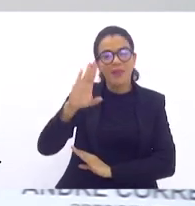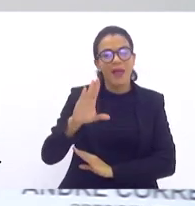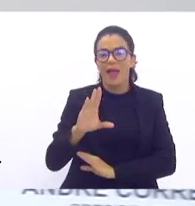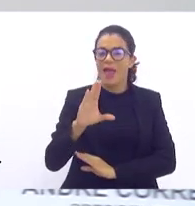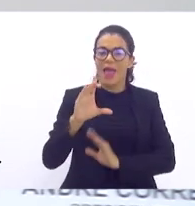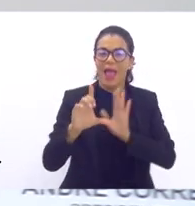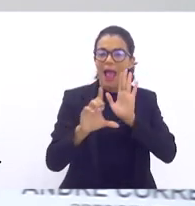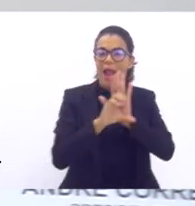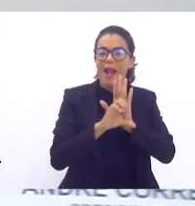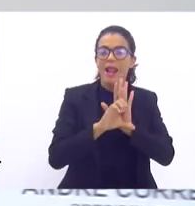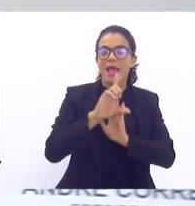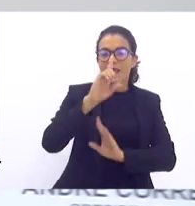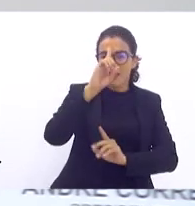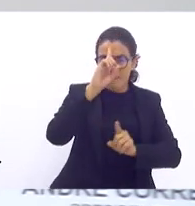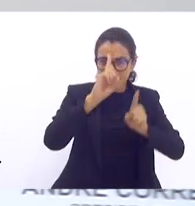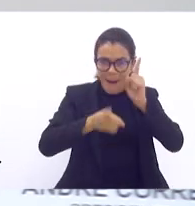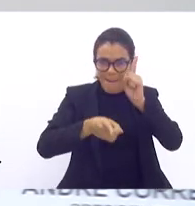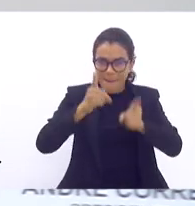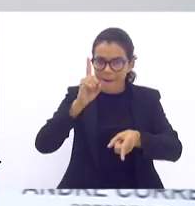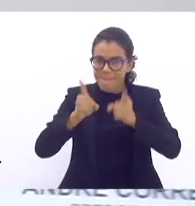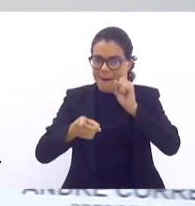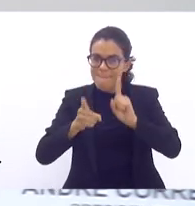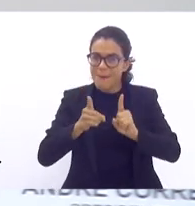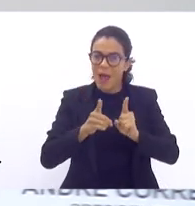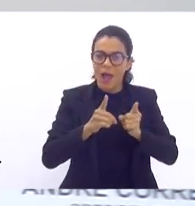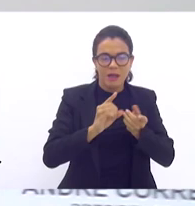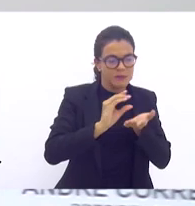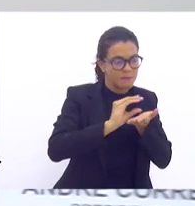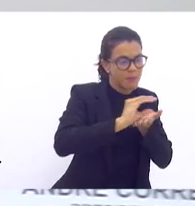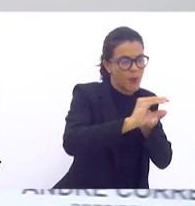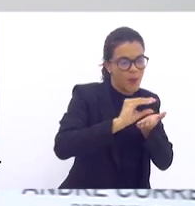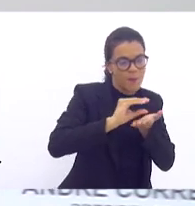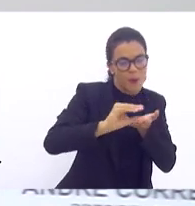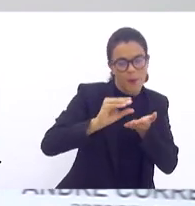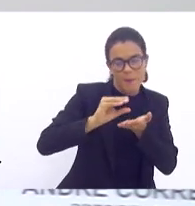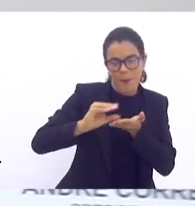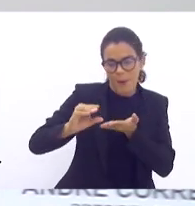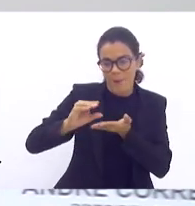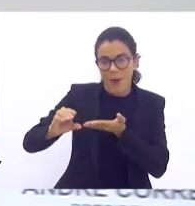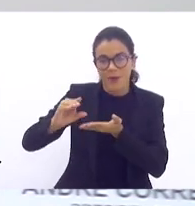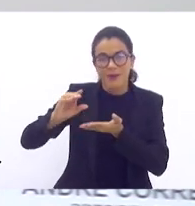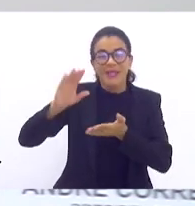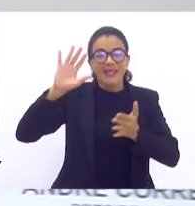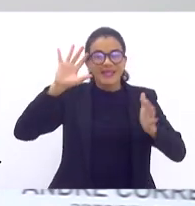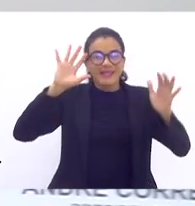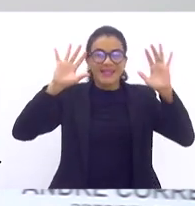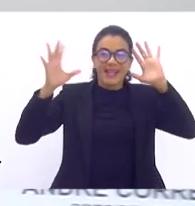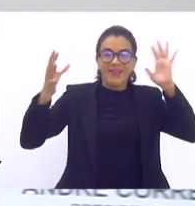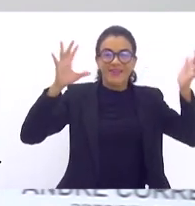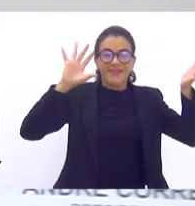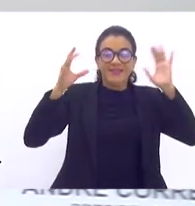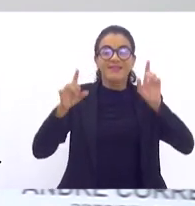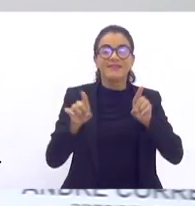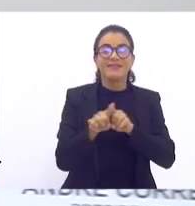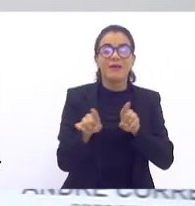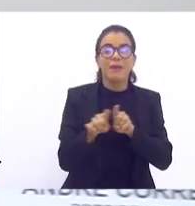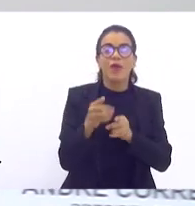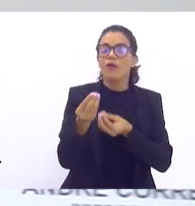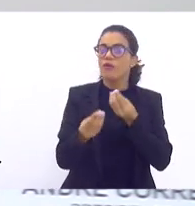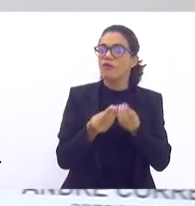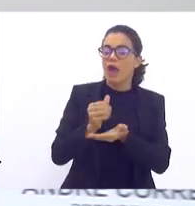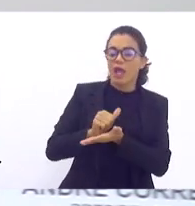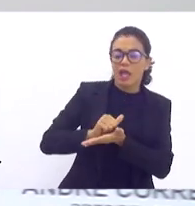é onde ela define o tamanho das suas contas e aonde ela define Inclusive a prioridade do seu gasto